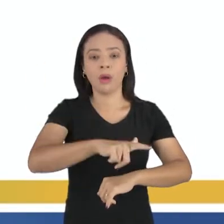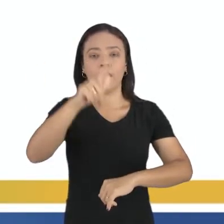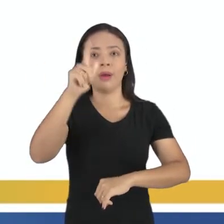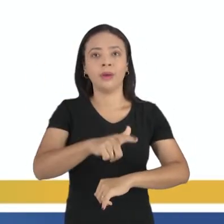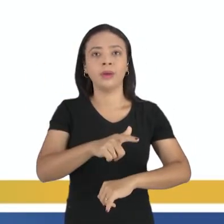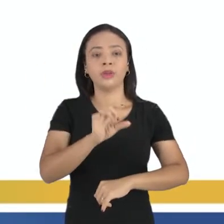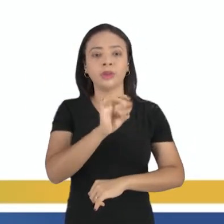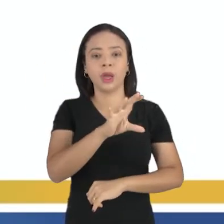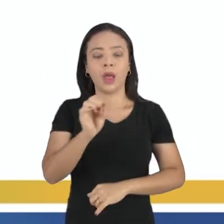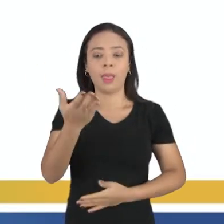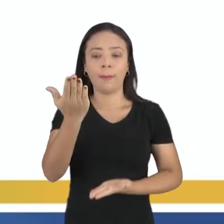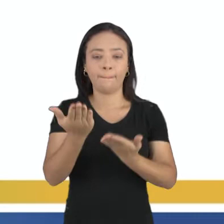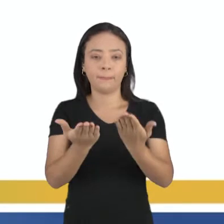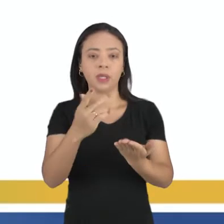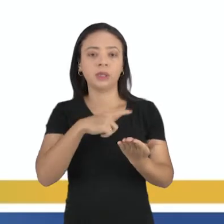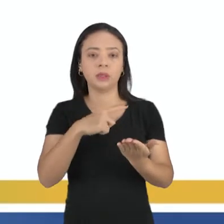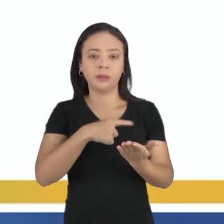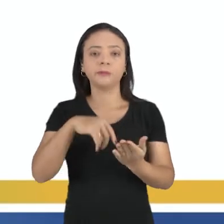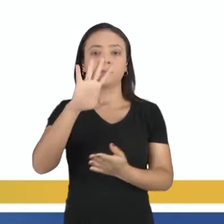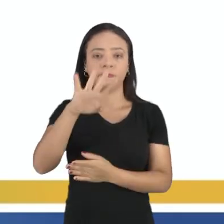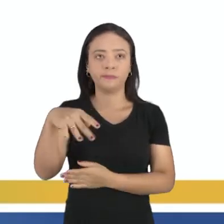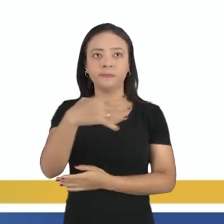de peso aí nesta tabela.